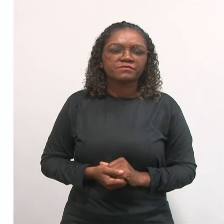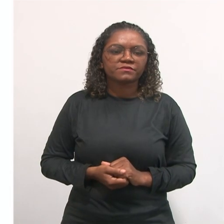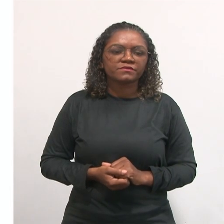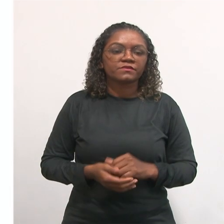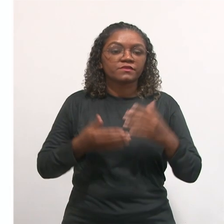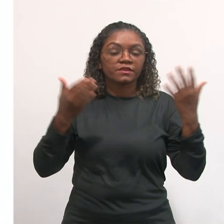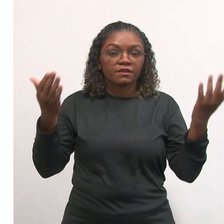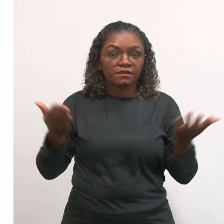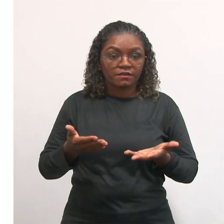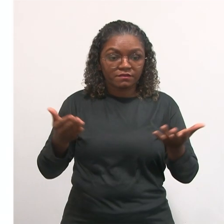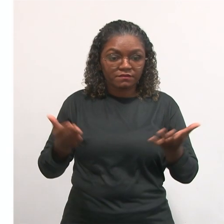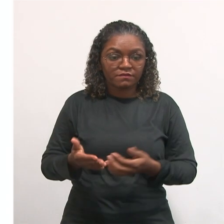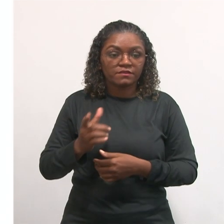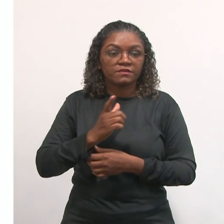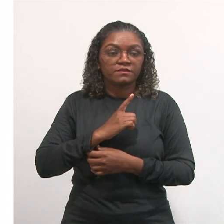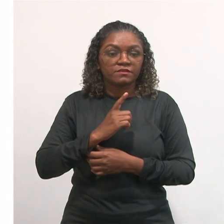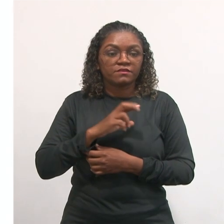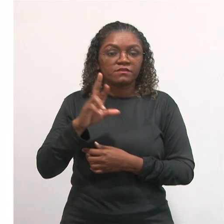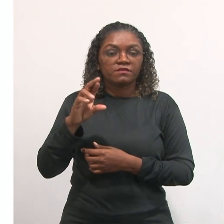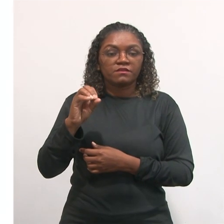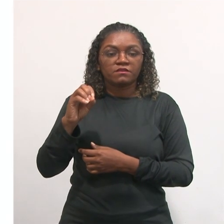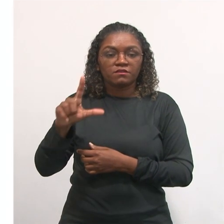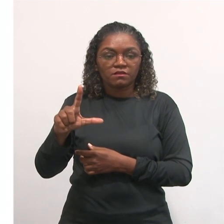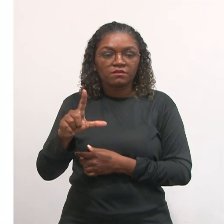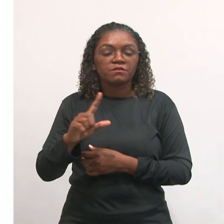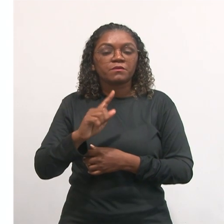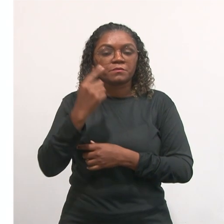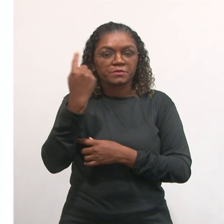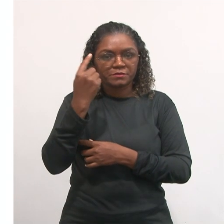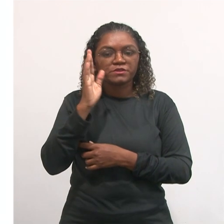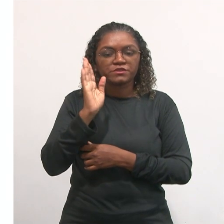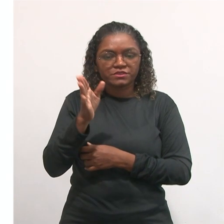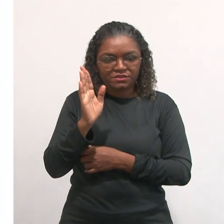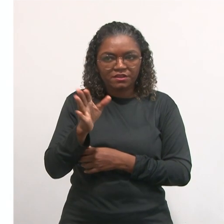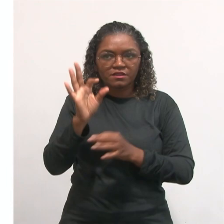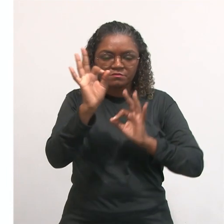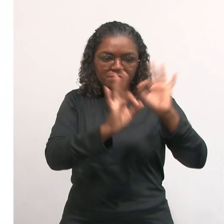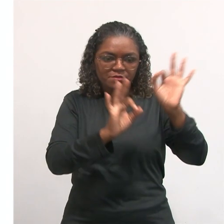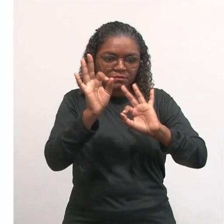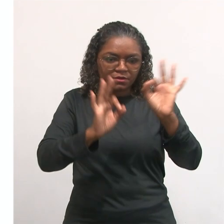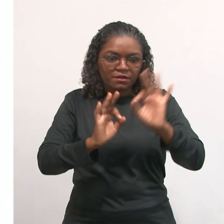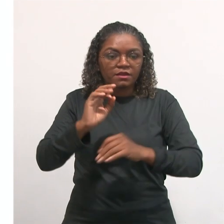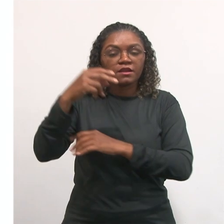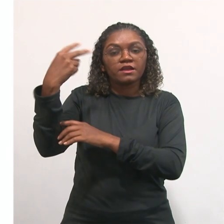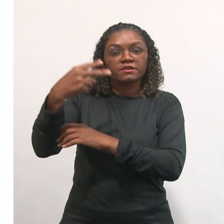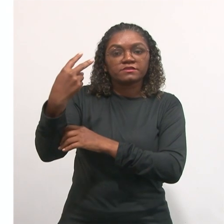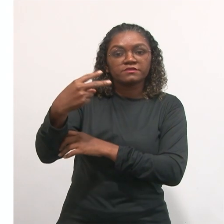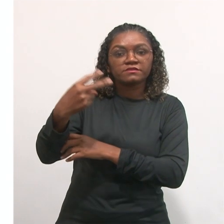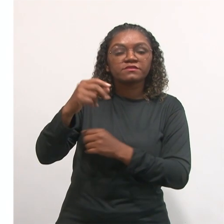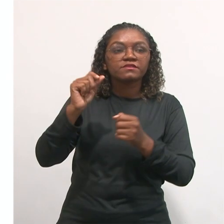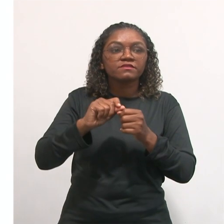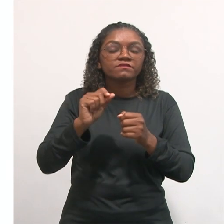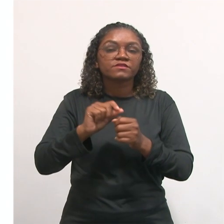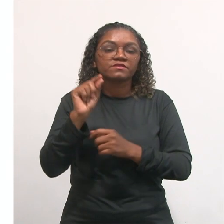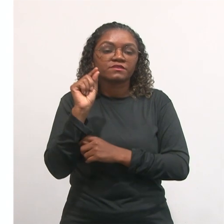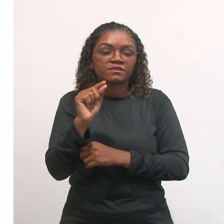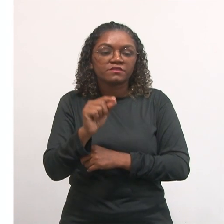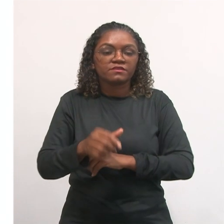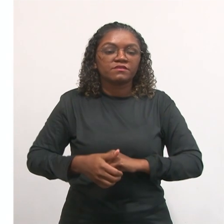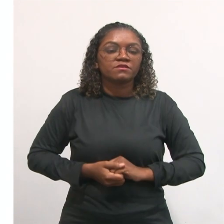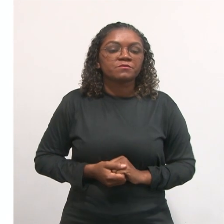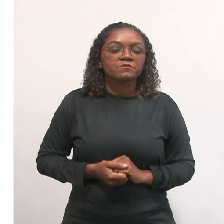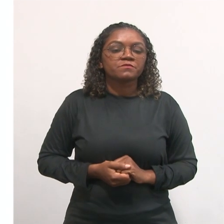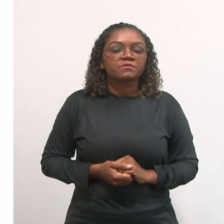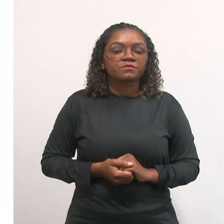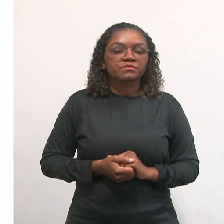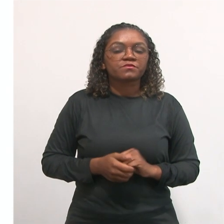Ok, tendo o meu hall de dados, que eles estão aqui, a primeira coisa, já fizemos o hall de dados, a segunda coisa que nós vamos fazer então é ver a amplitude.